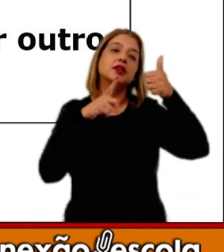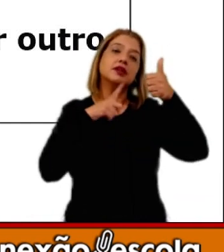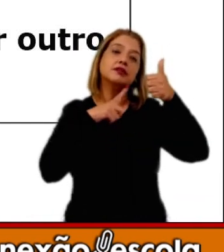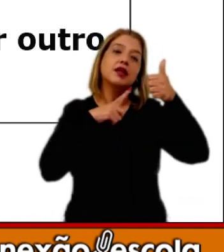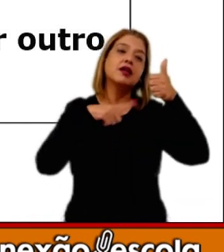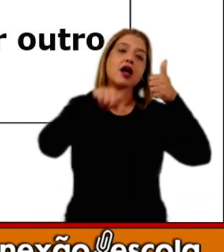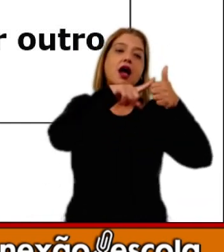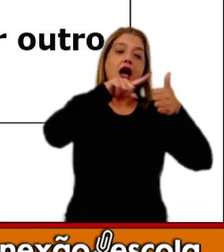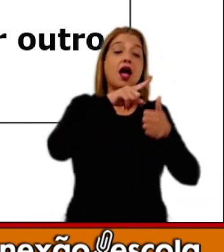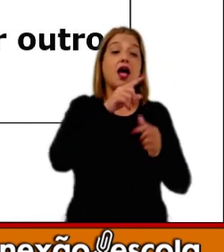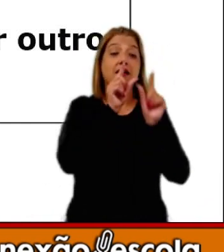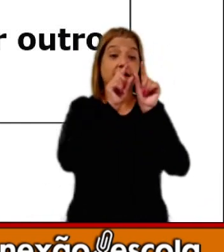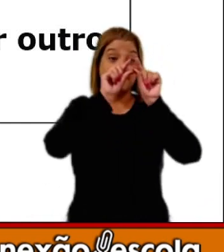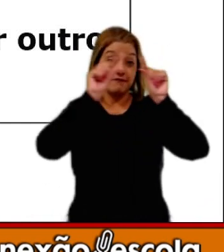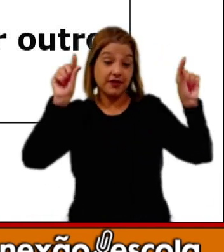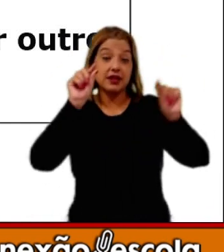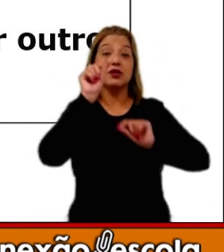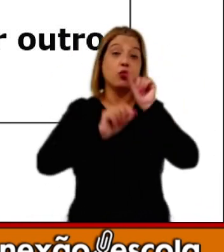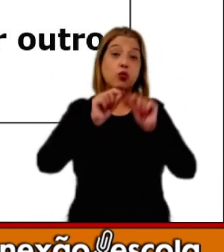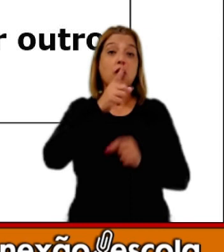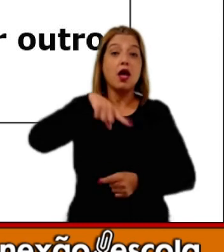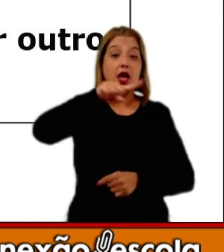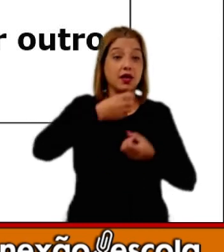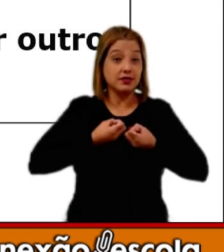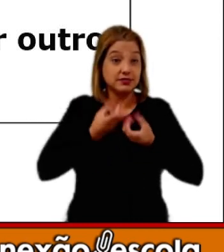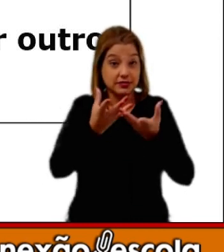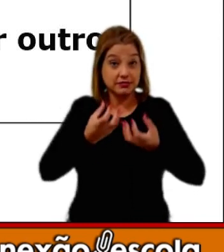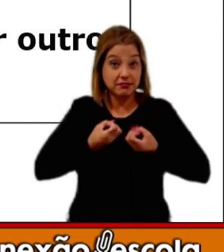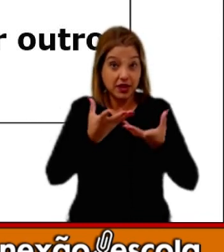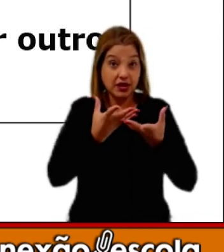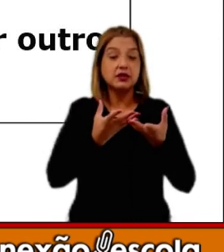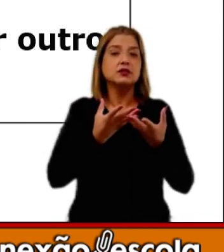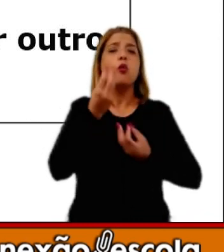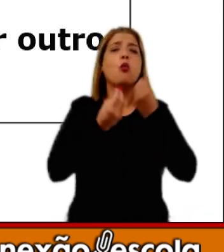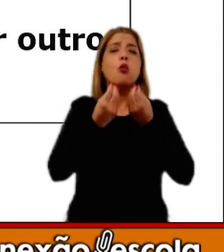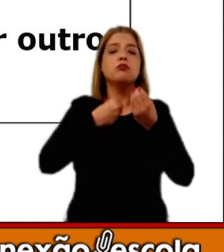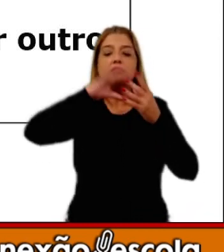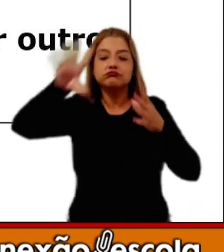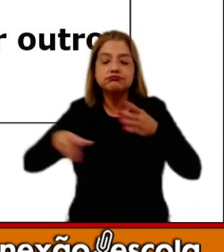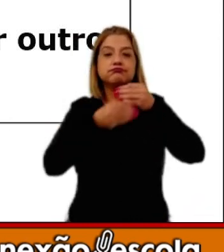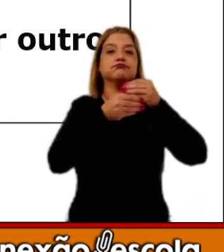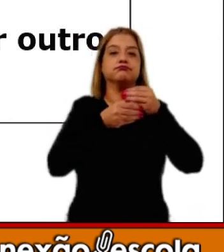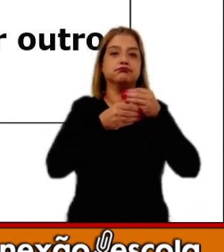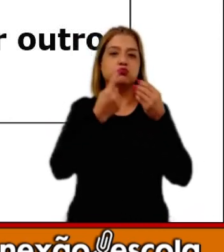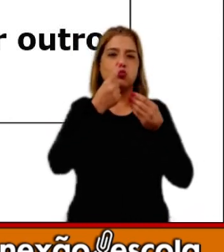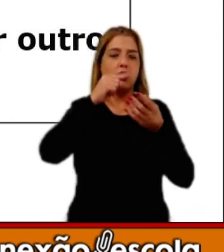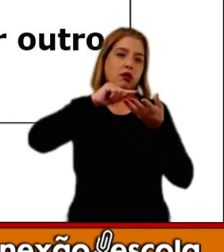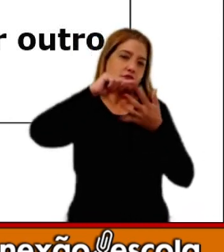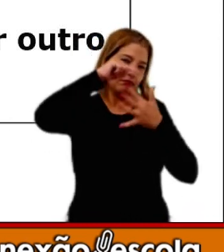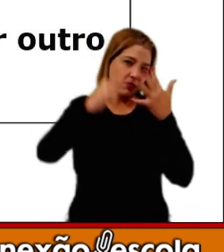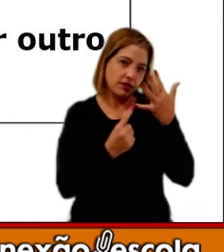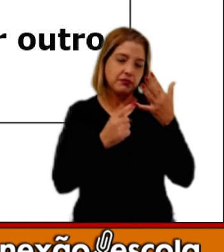the addition of elemento que significa para expressar a adição de um elemento ou seja existe os